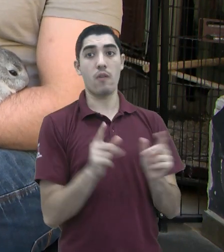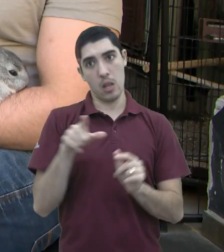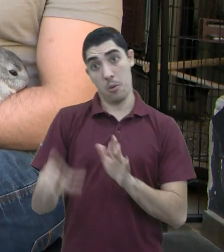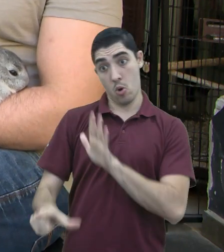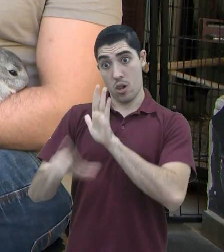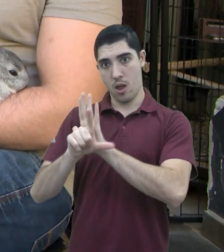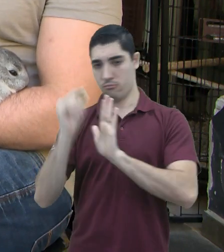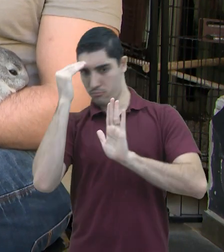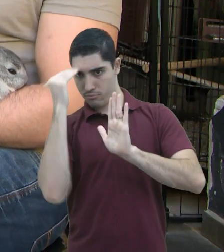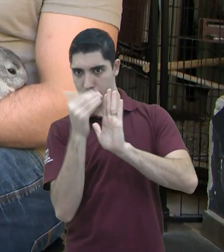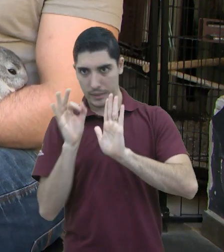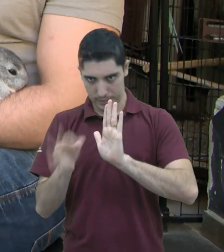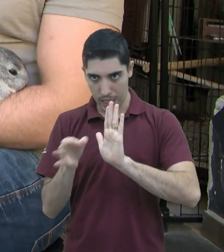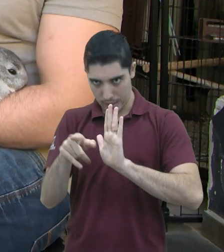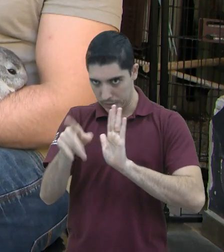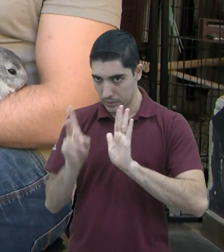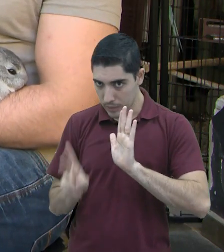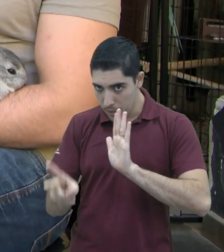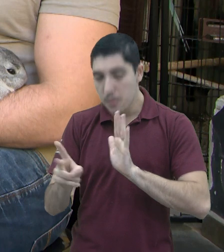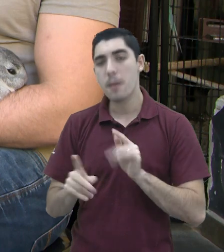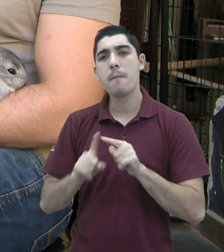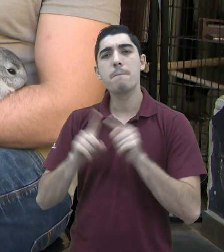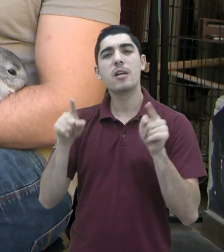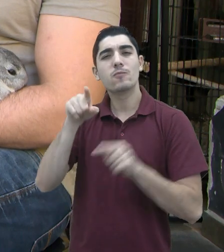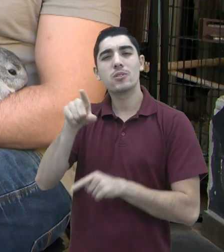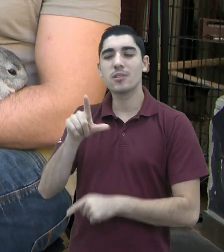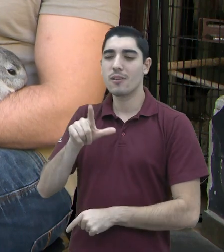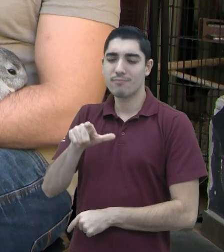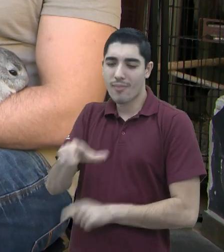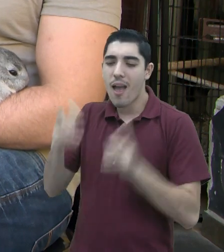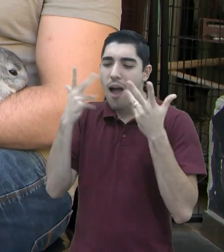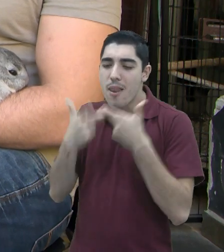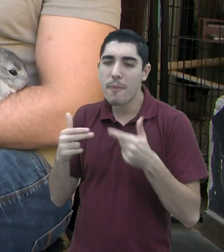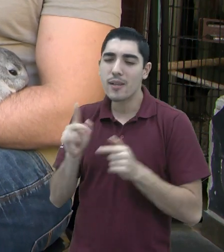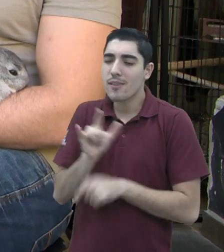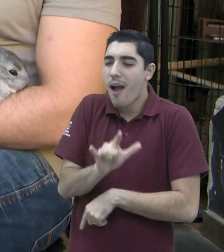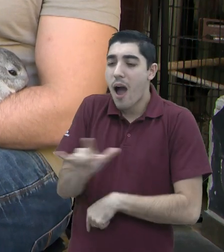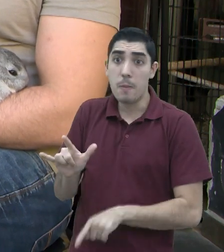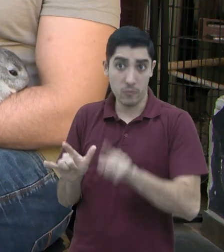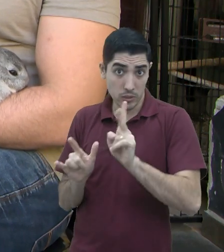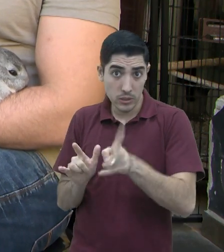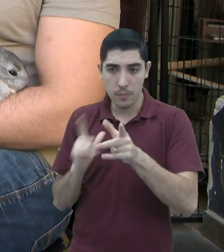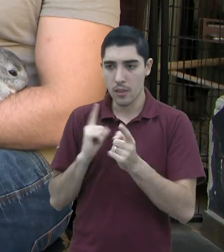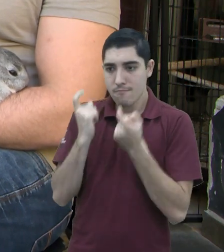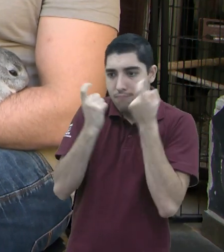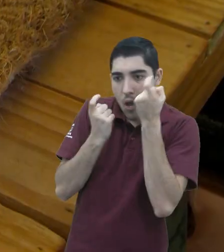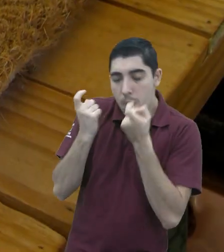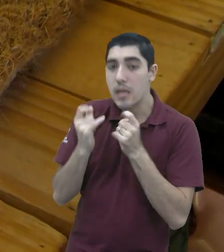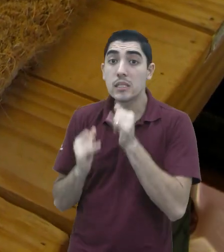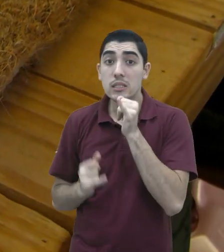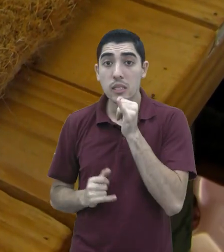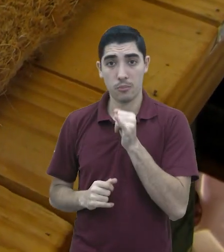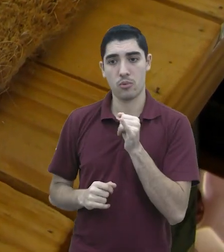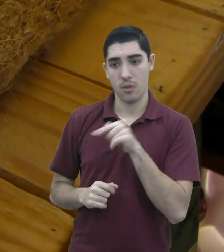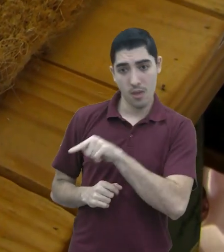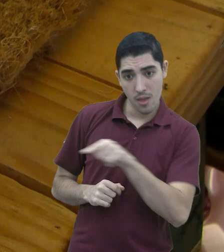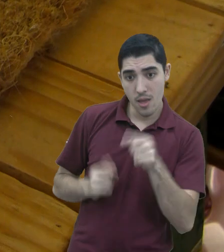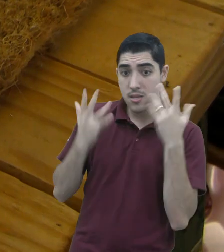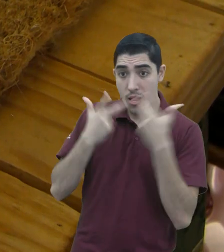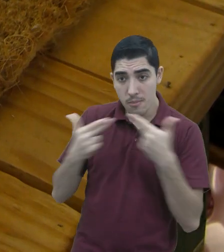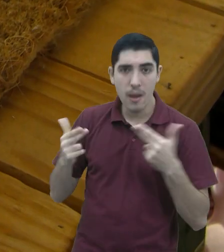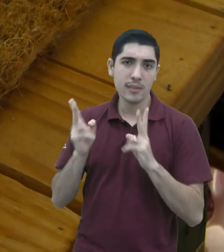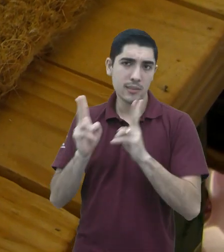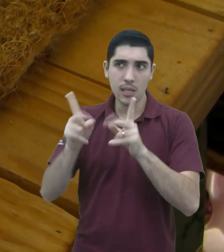uma maneira legalizada. Mas você, como um amante dos animais, tem algumas preocupações. Por exemplo, a gente sabe que são animaizinhos